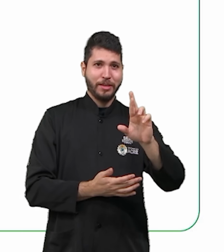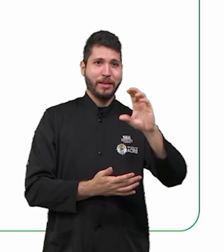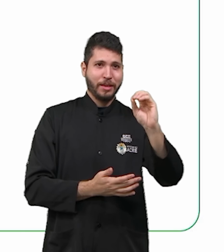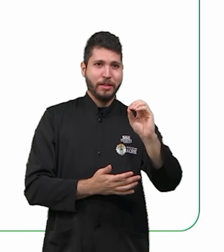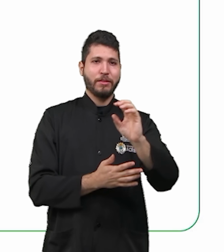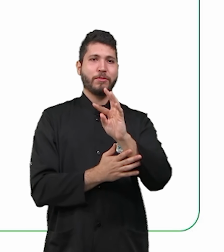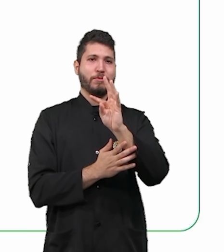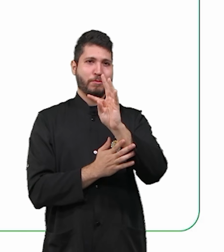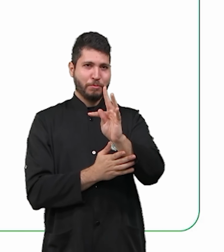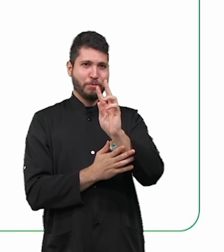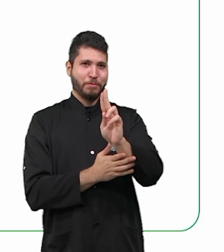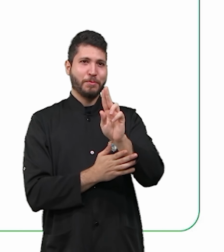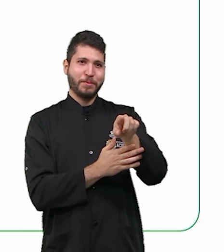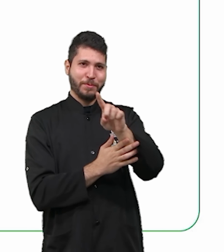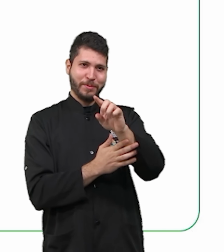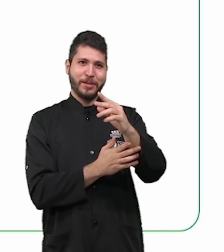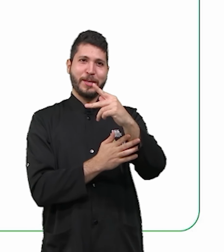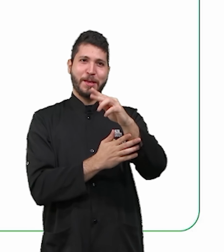prefieres,